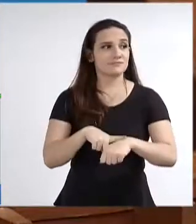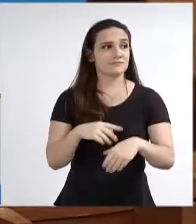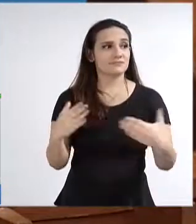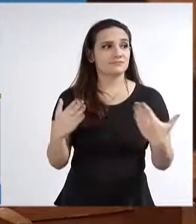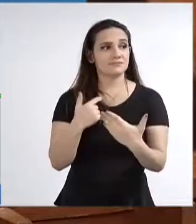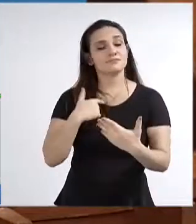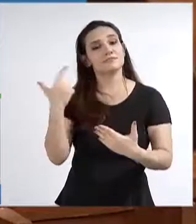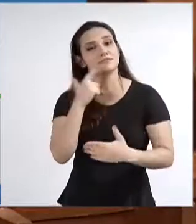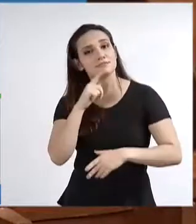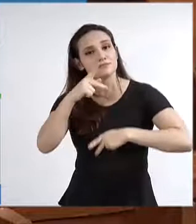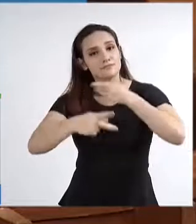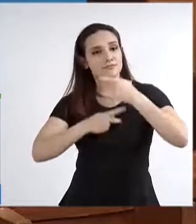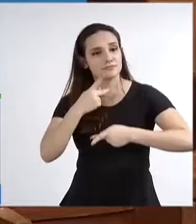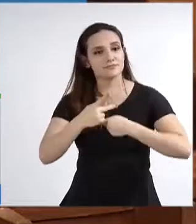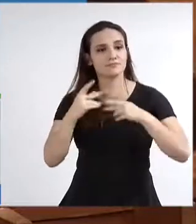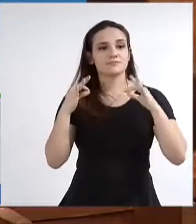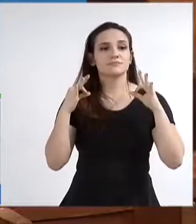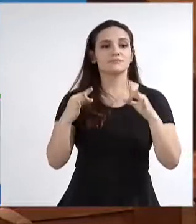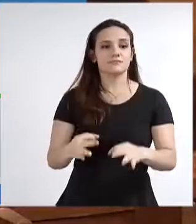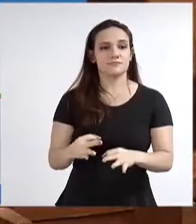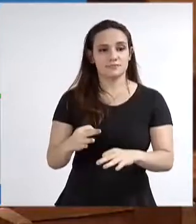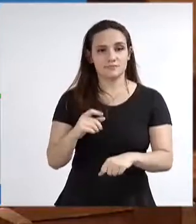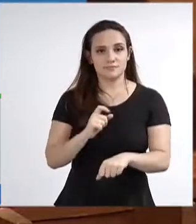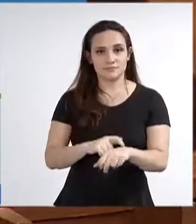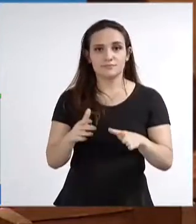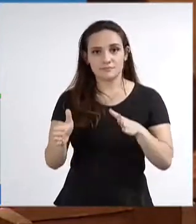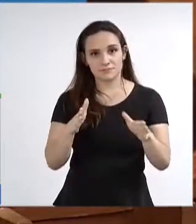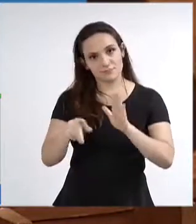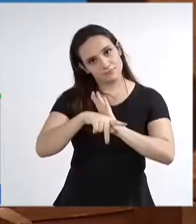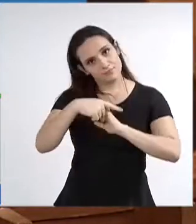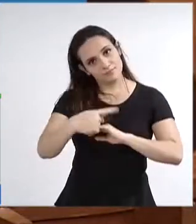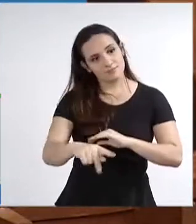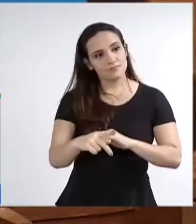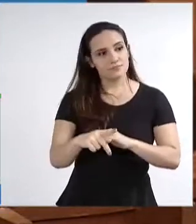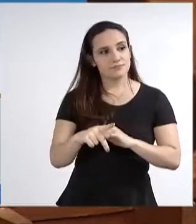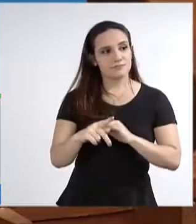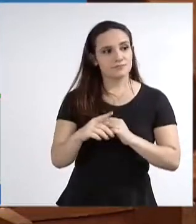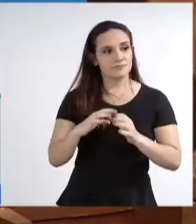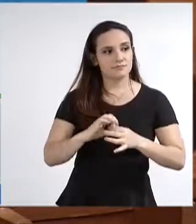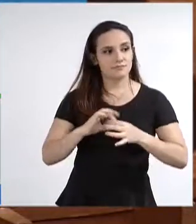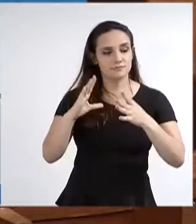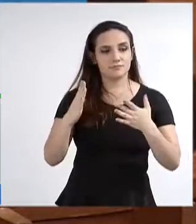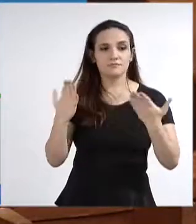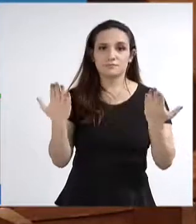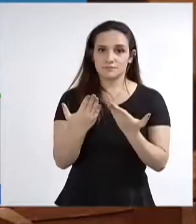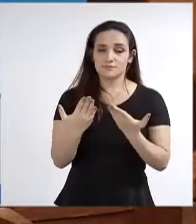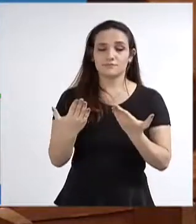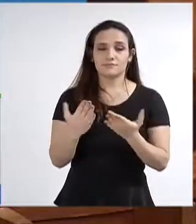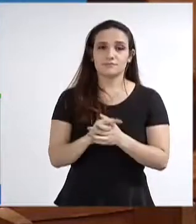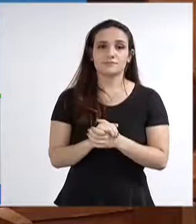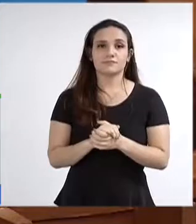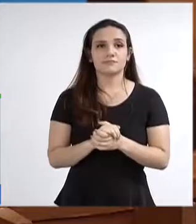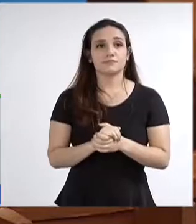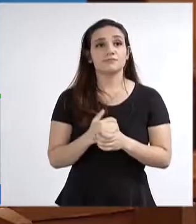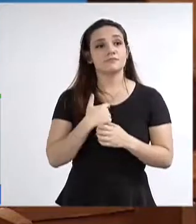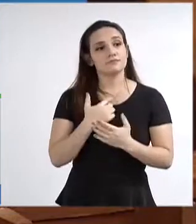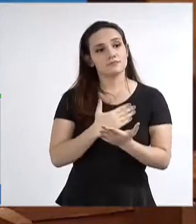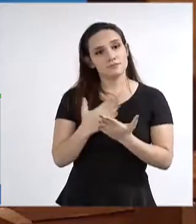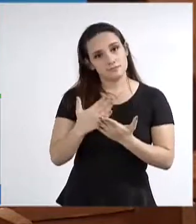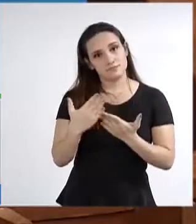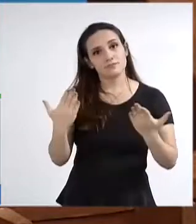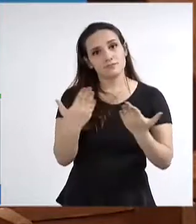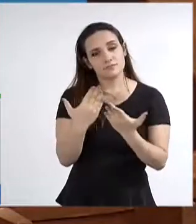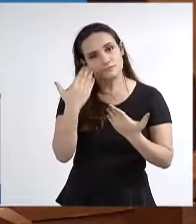falar, né, no momento e no tempo que está disponibilizado para ele, de forma que inicio